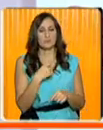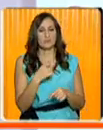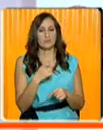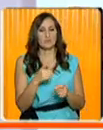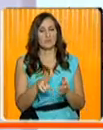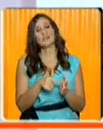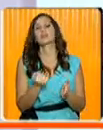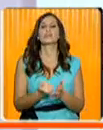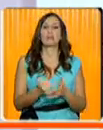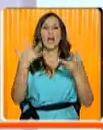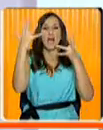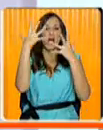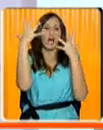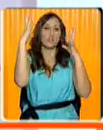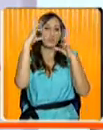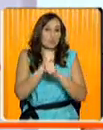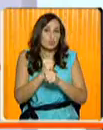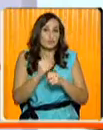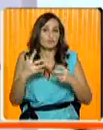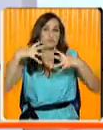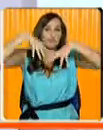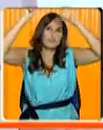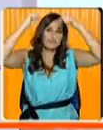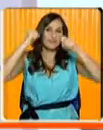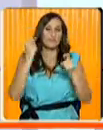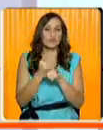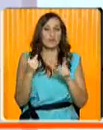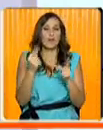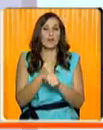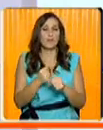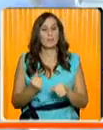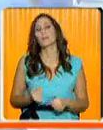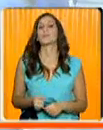normalmente é às escuras que se... Porque é que gasta o dinheirinho todo, não é?